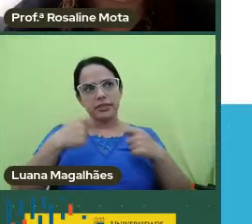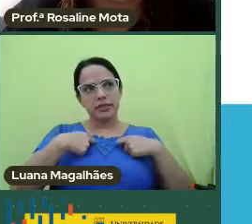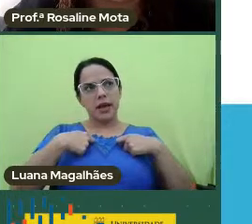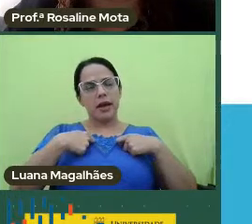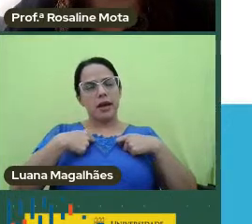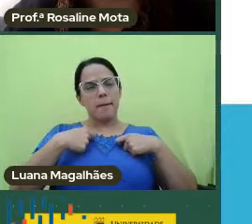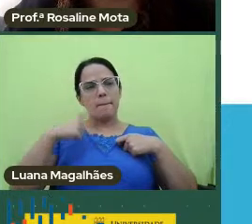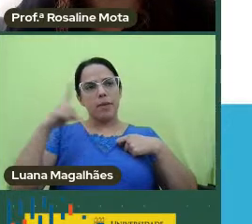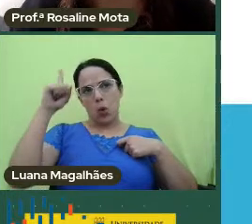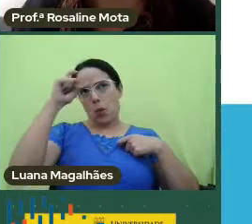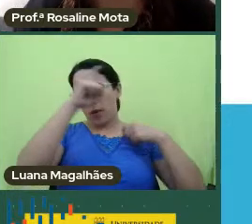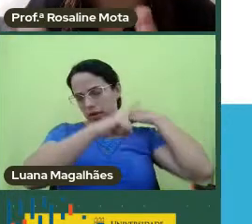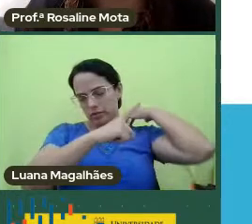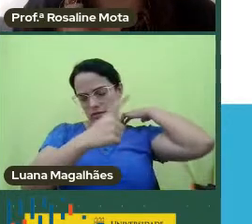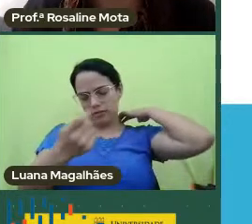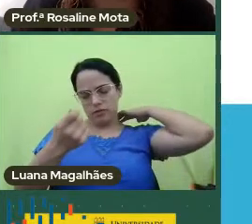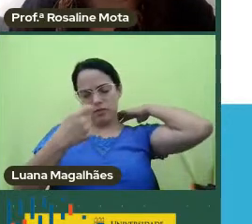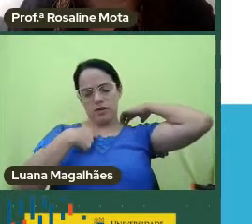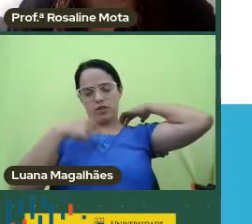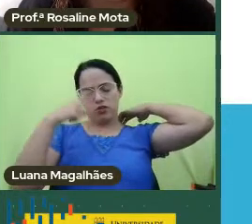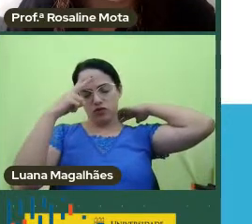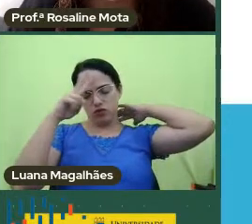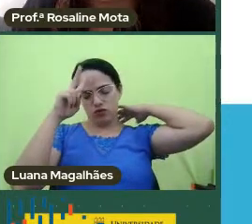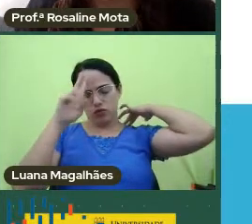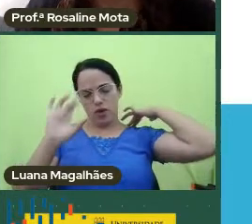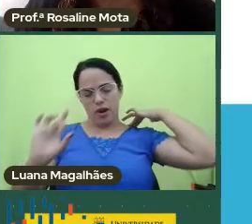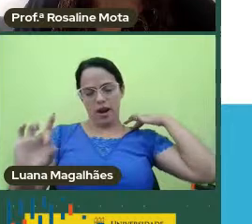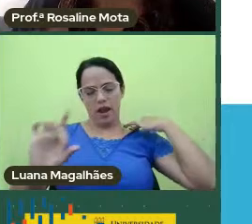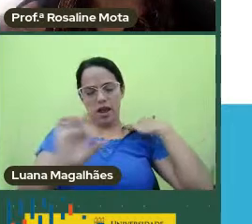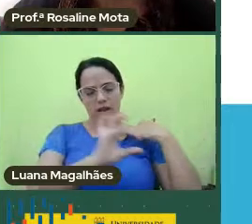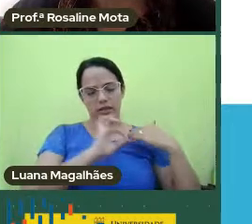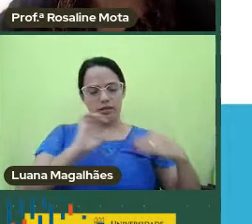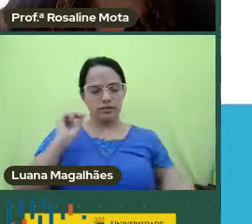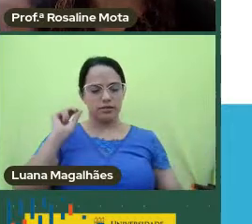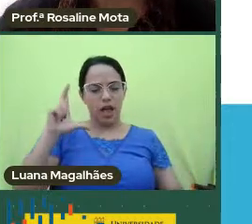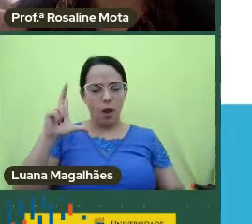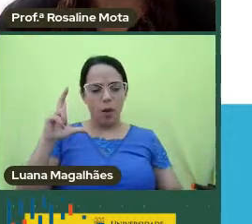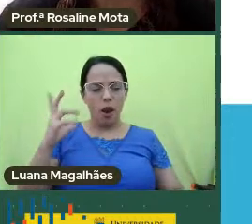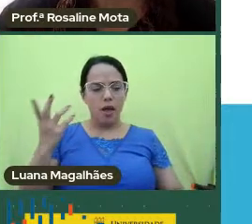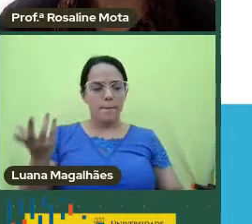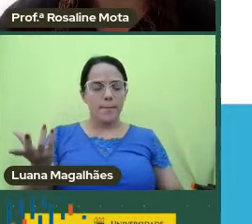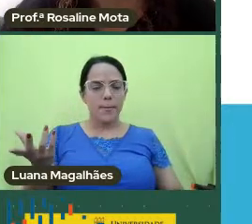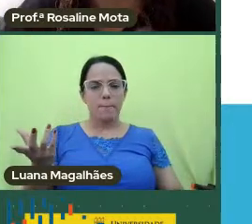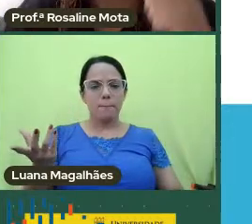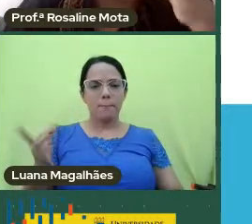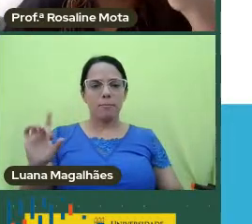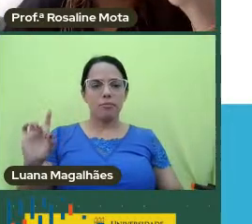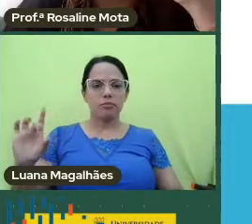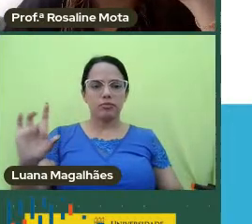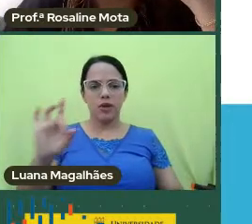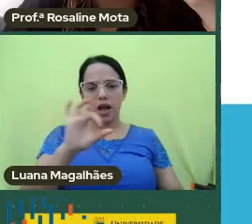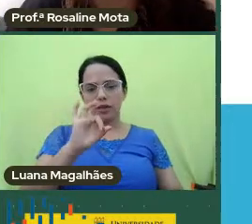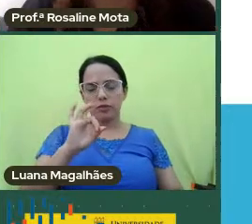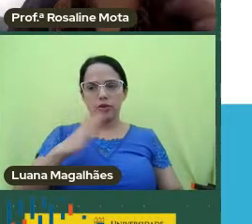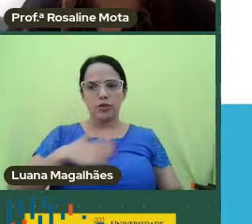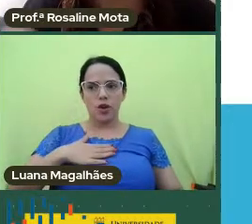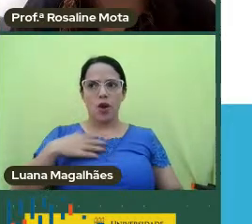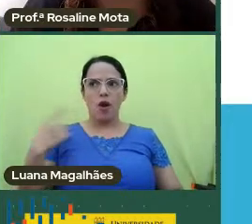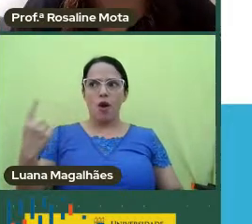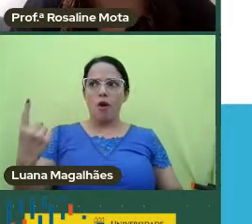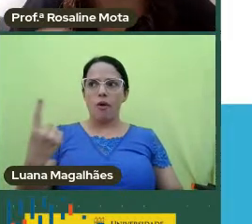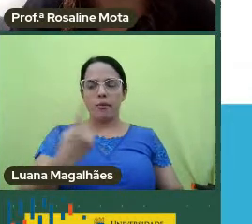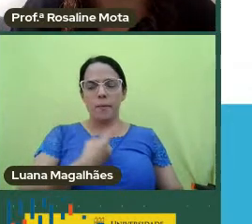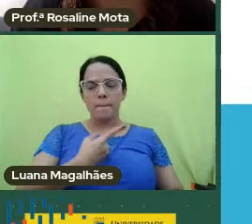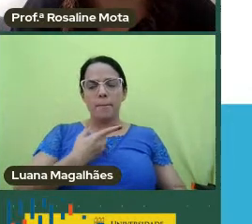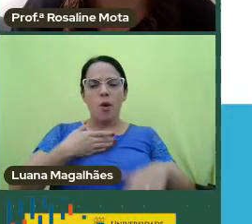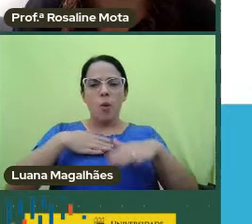está, toda a história, ela está no celular de cada um. E esse E cada um de nós vamos